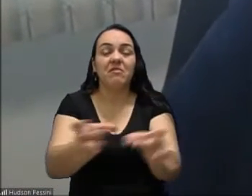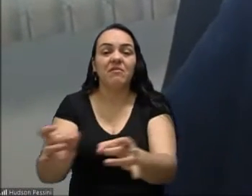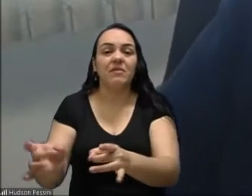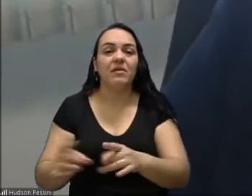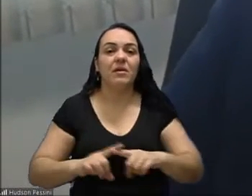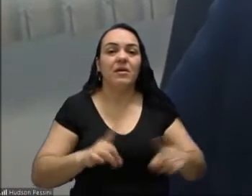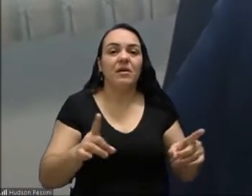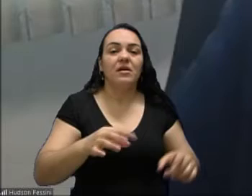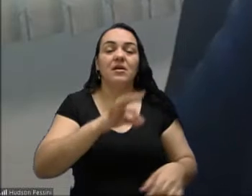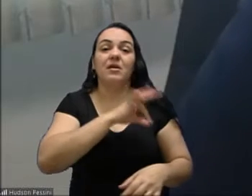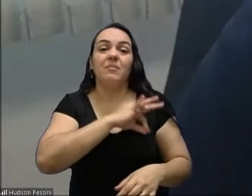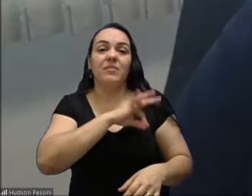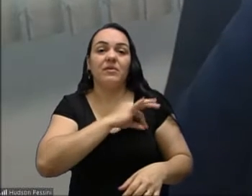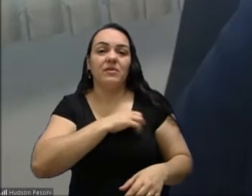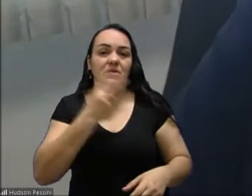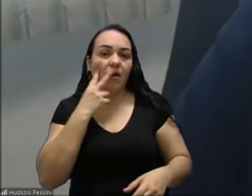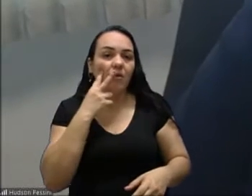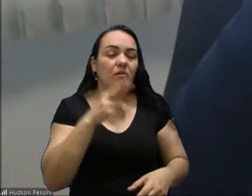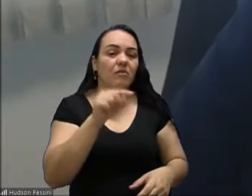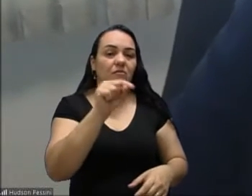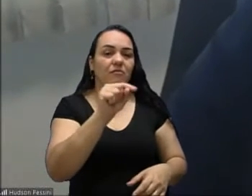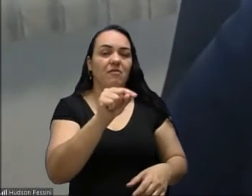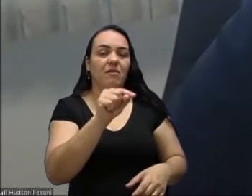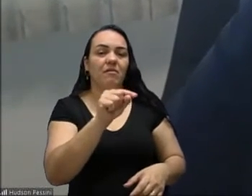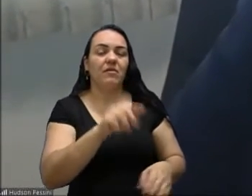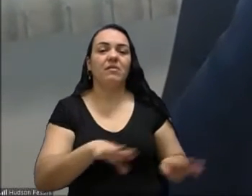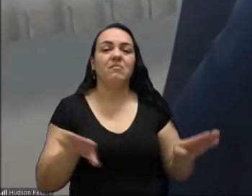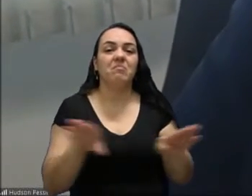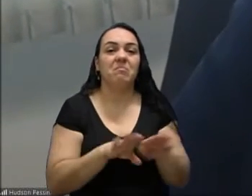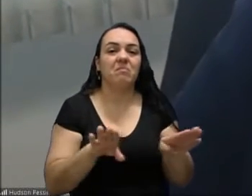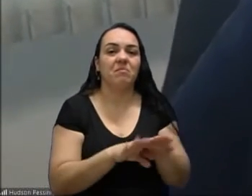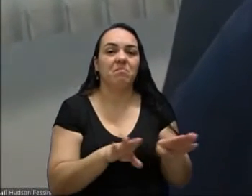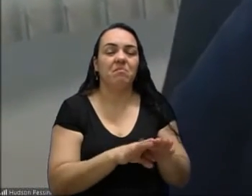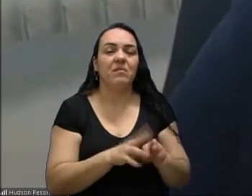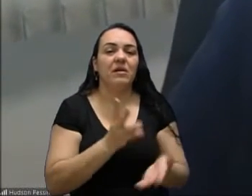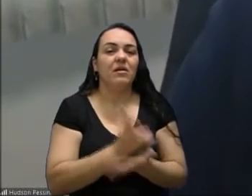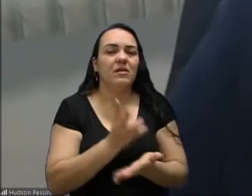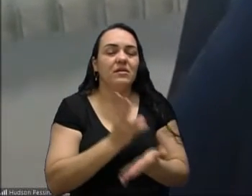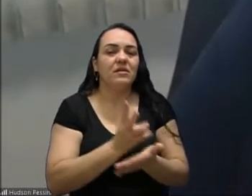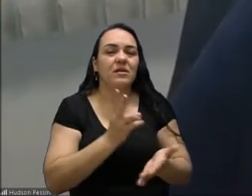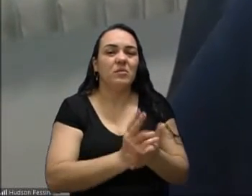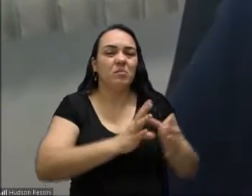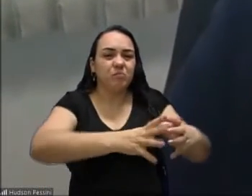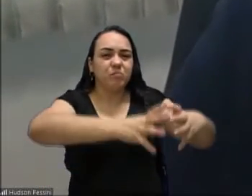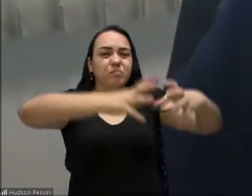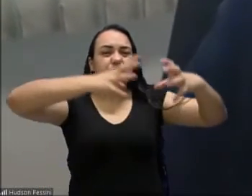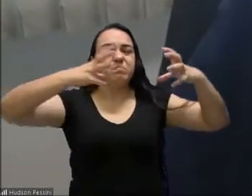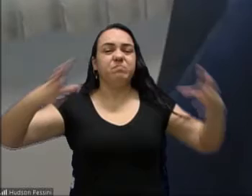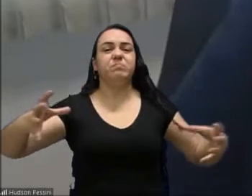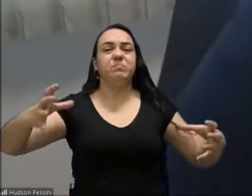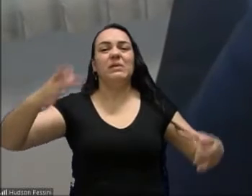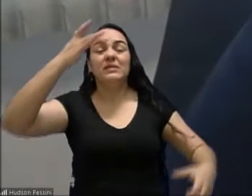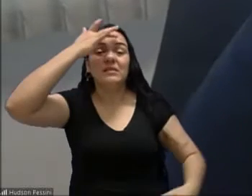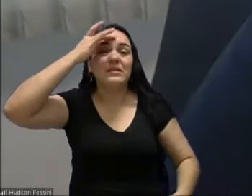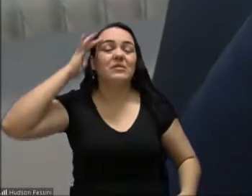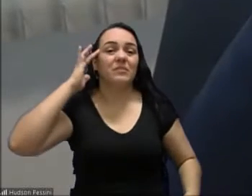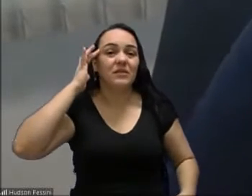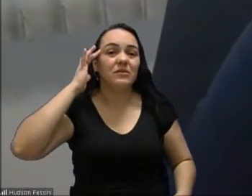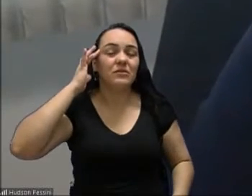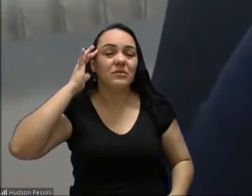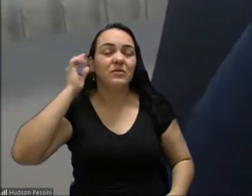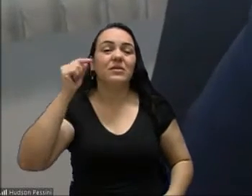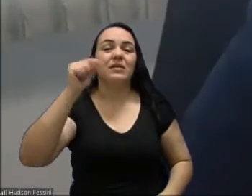últimas operações que eu estive acompanhando a Guarda Municipal e a Polícia Militar, grande, grande parte dos produtos